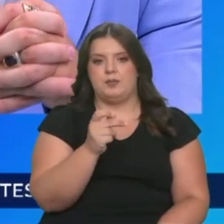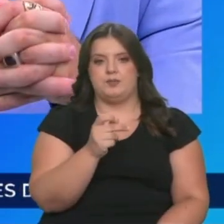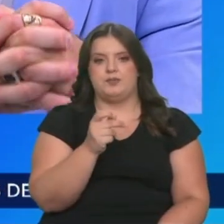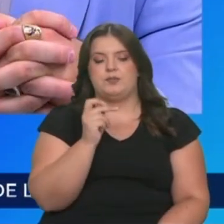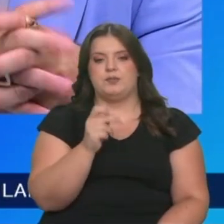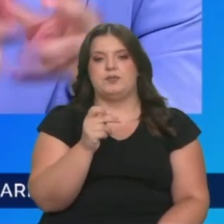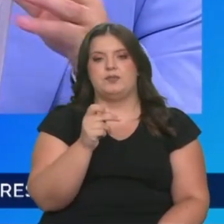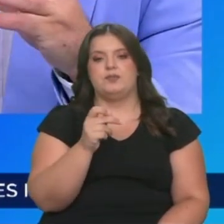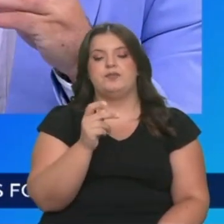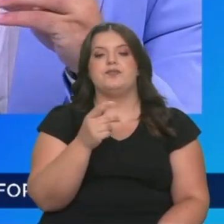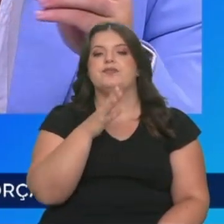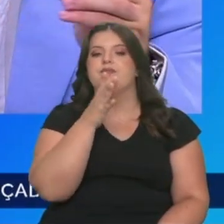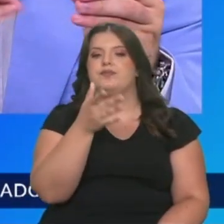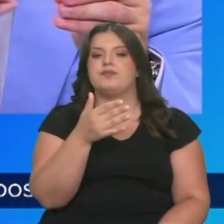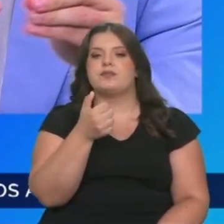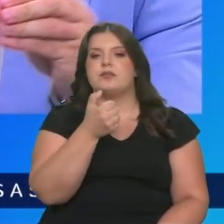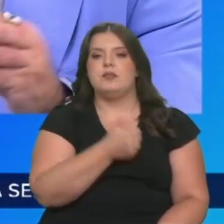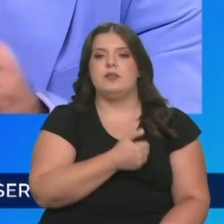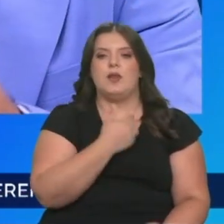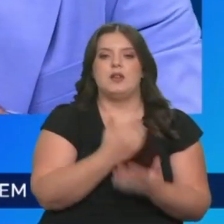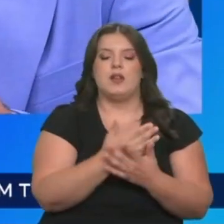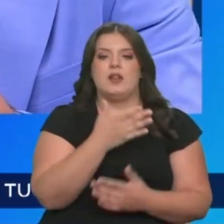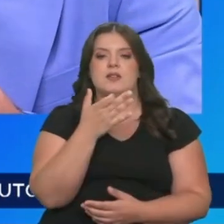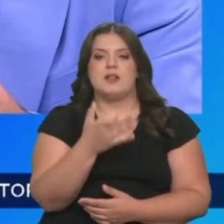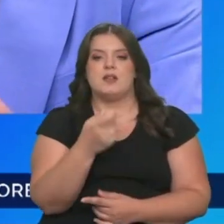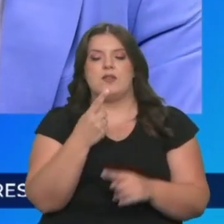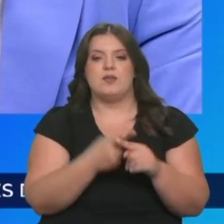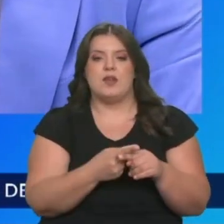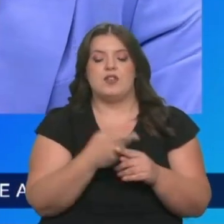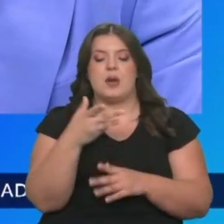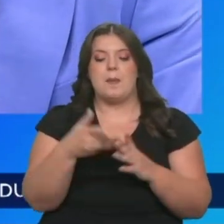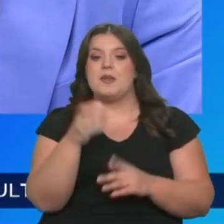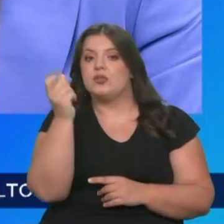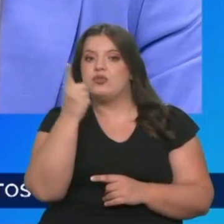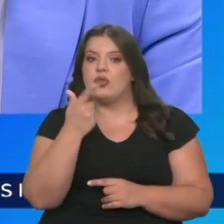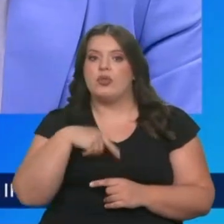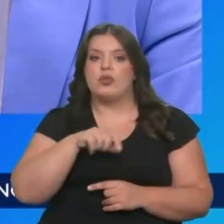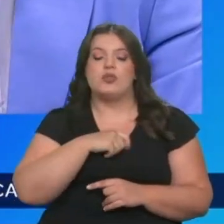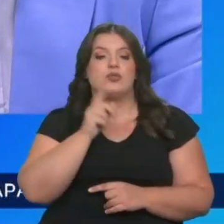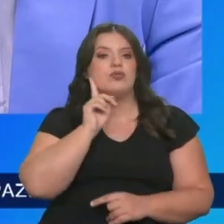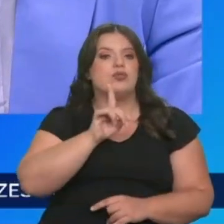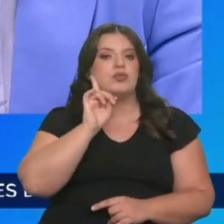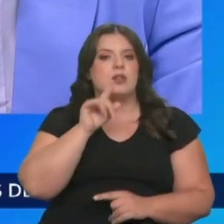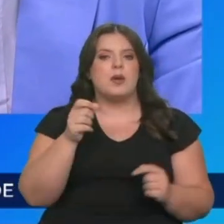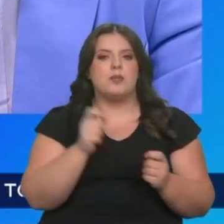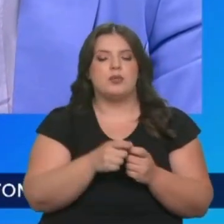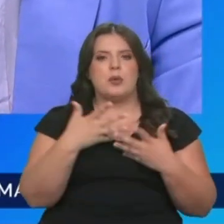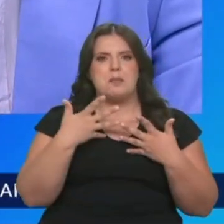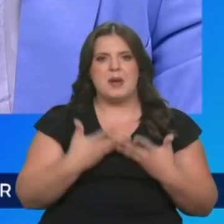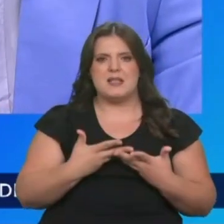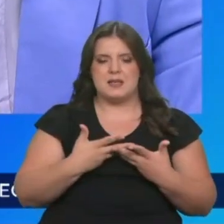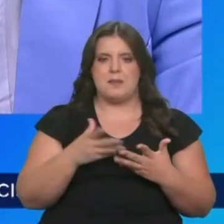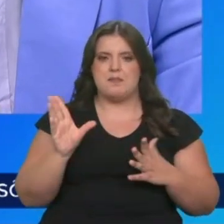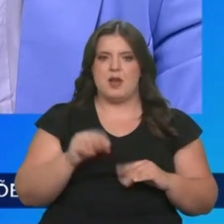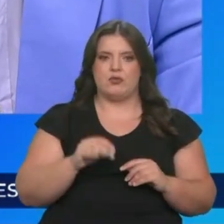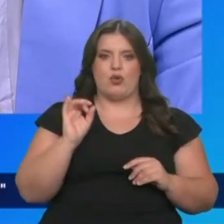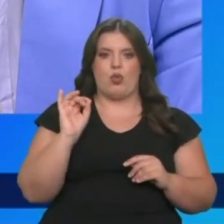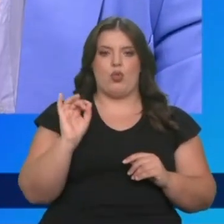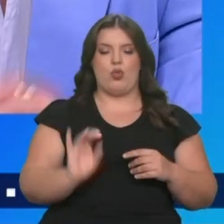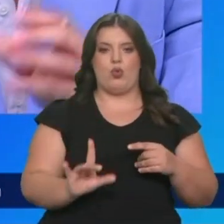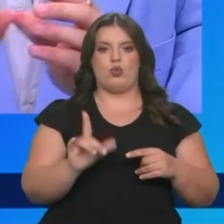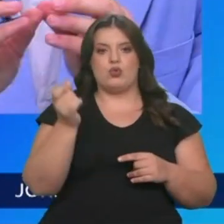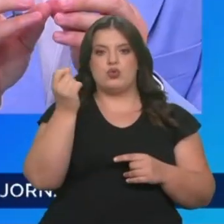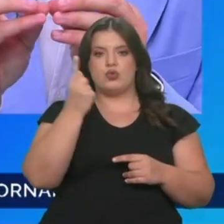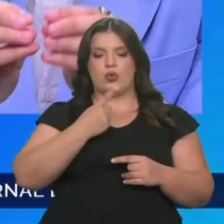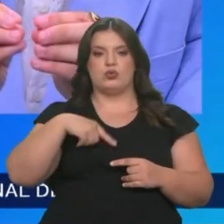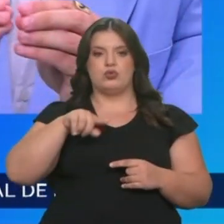brilhante, diz-nos que terá entre os 5 e as 7 vezes a massa do nosso Sol. Isto é importante. Ela é muito mais maciça do que o nosso